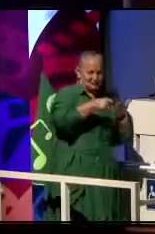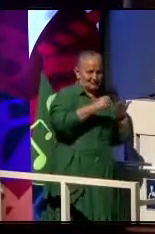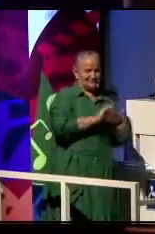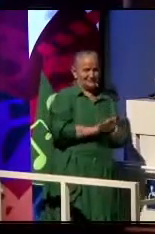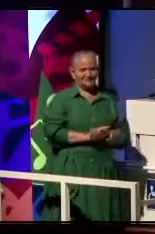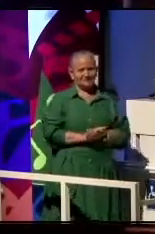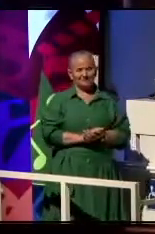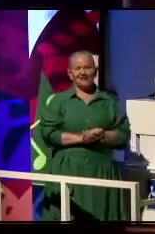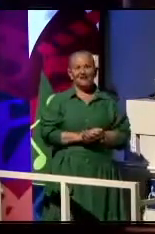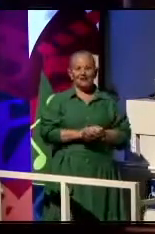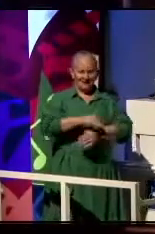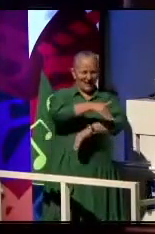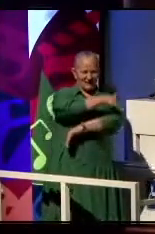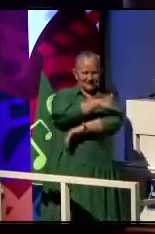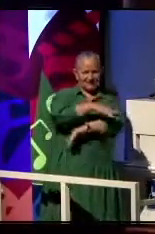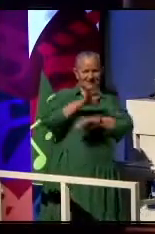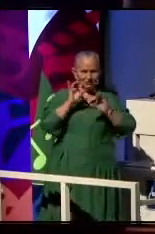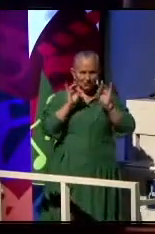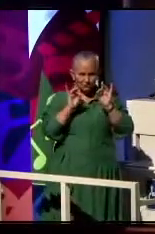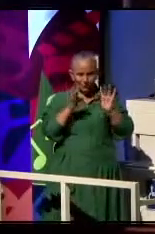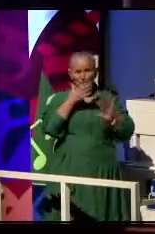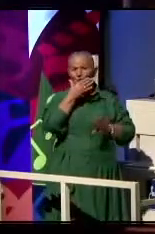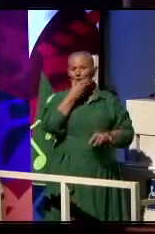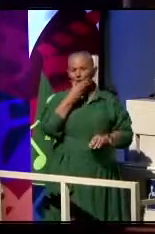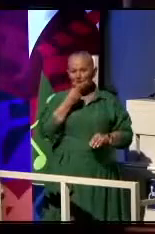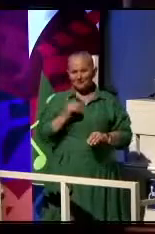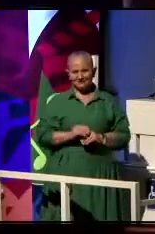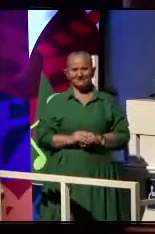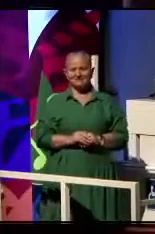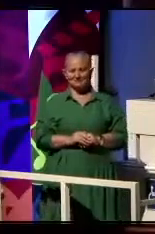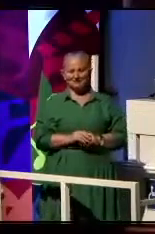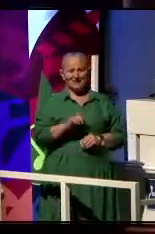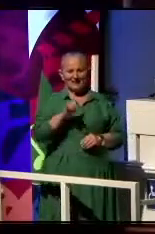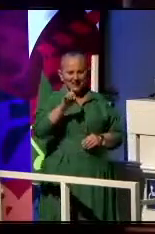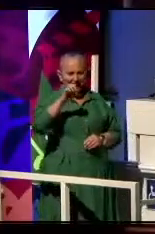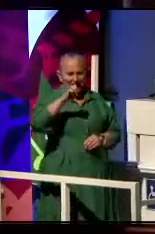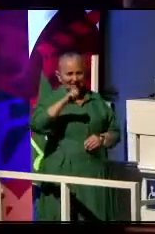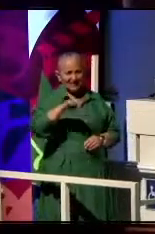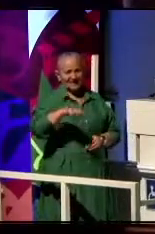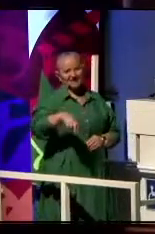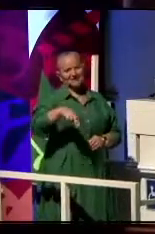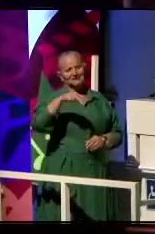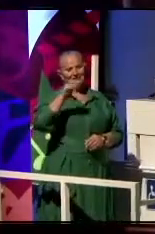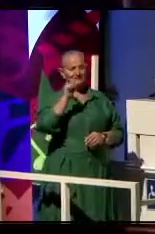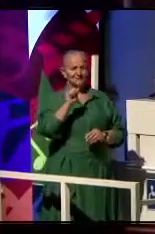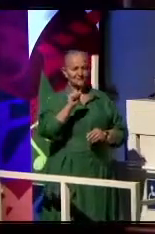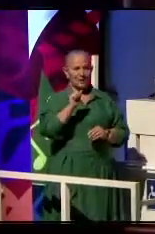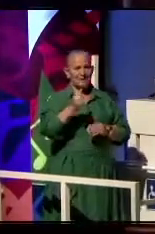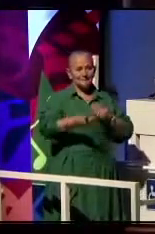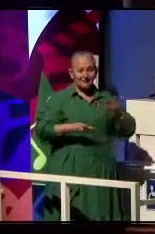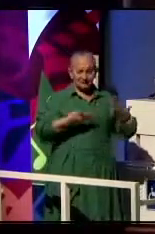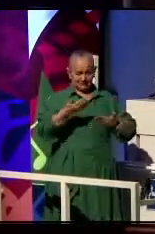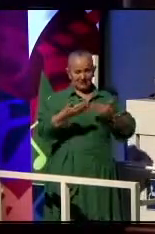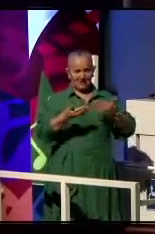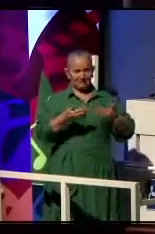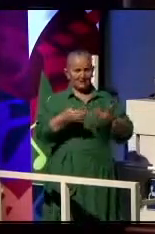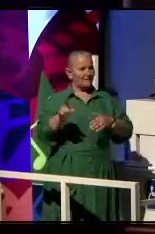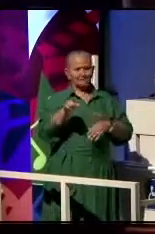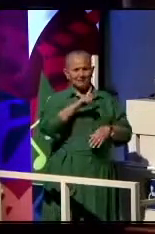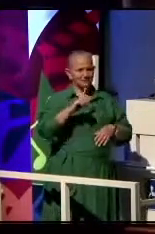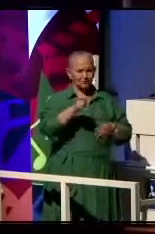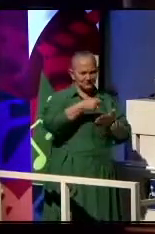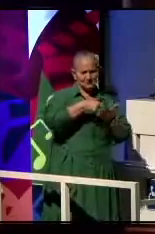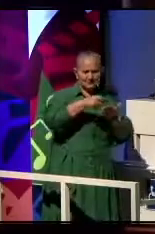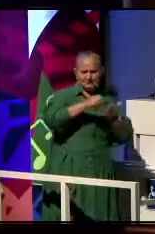homens. Tem as mulheres que participaram, né, Helena? Helena, irmã Antônia Horta, está aqui. As mulheres participaram, mas não na linha de frente, né,